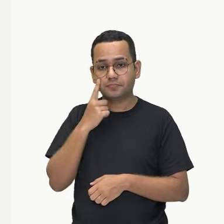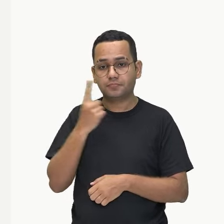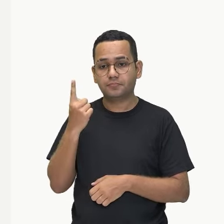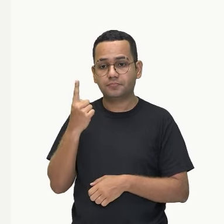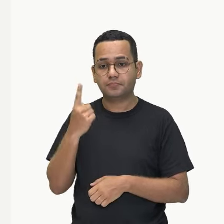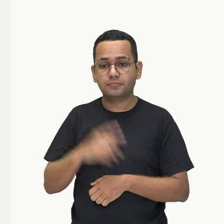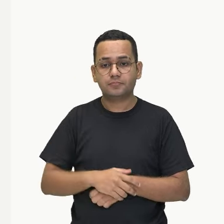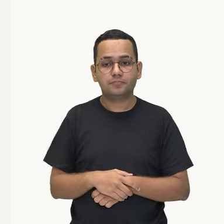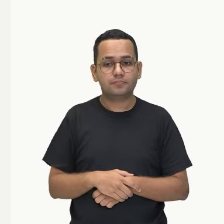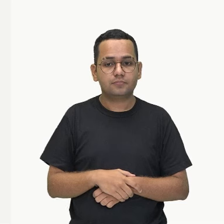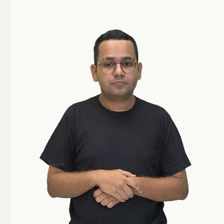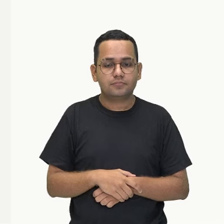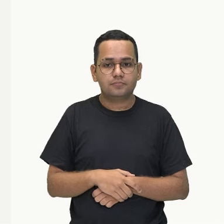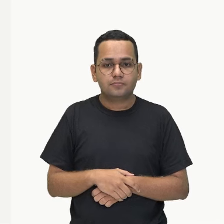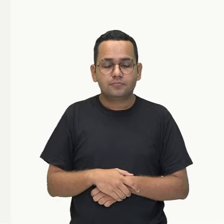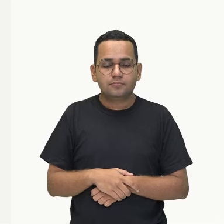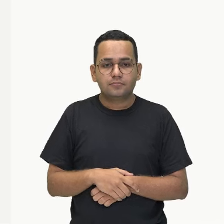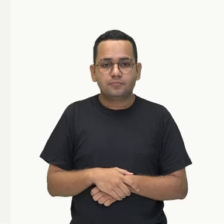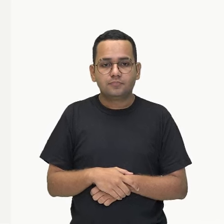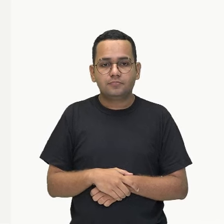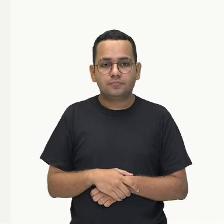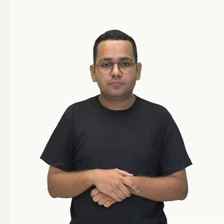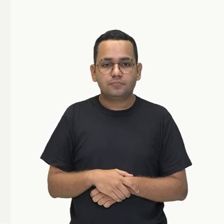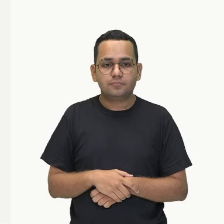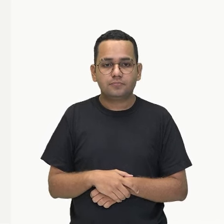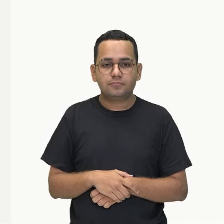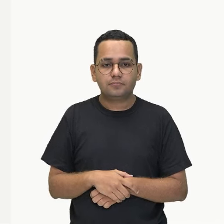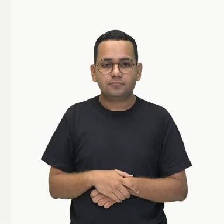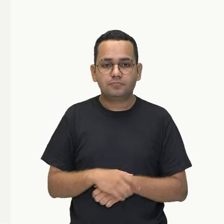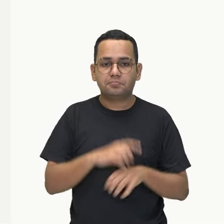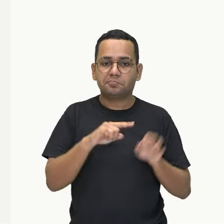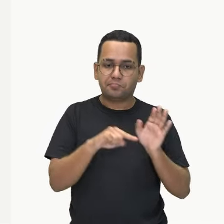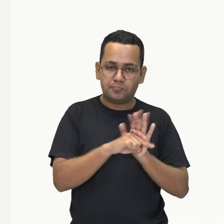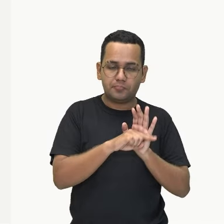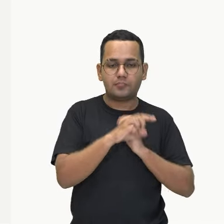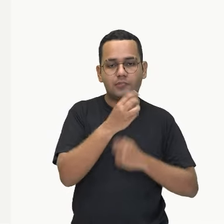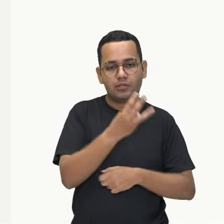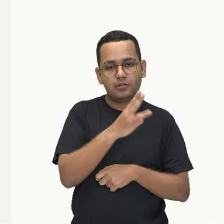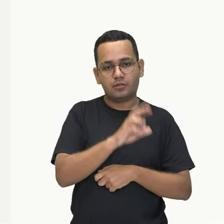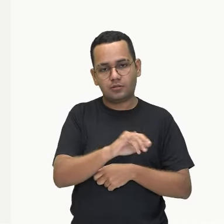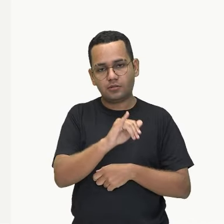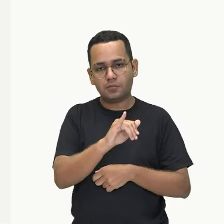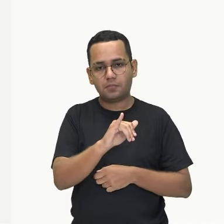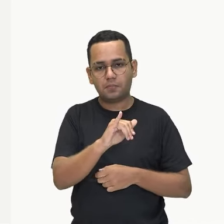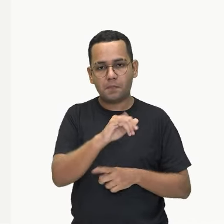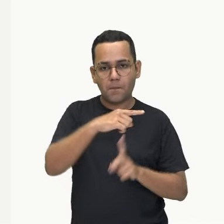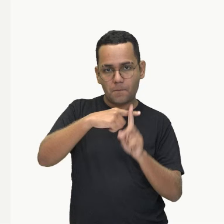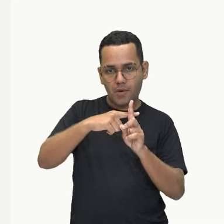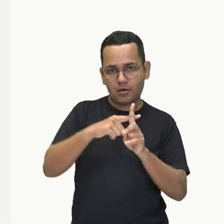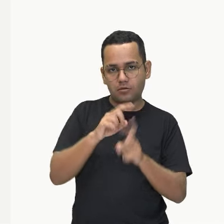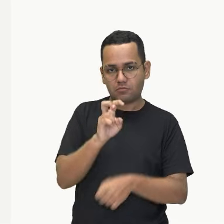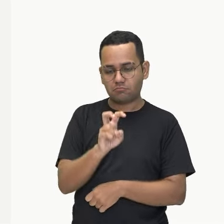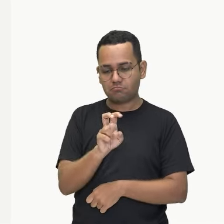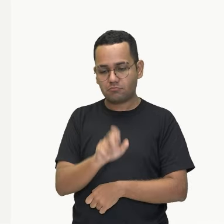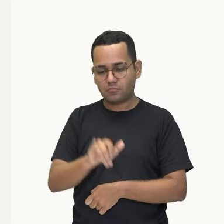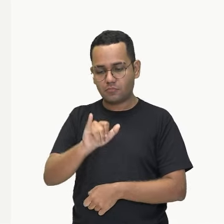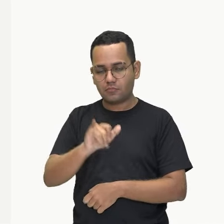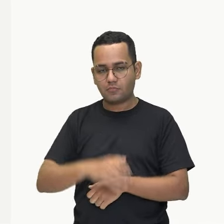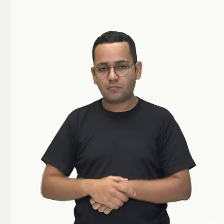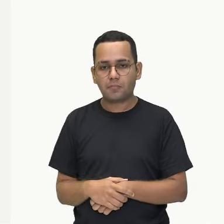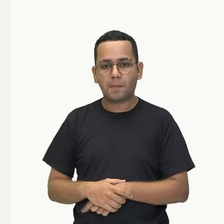5y mais 2y. Então, menos 3y